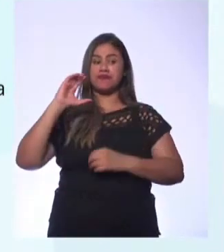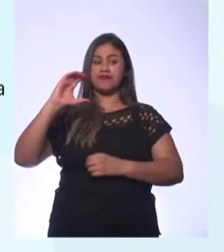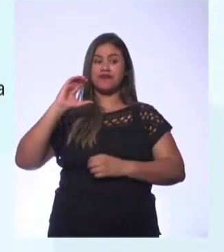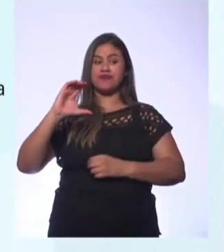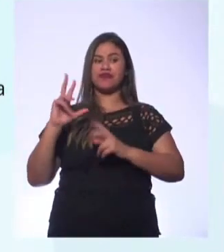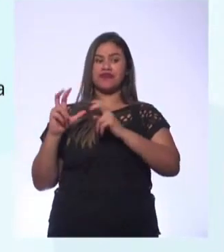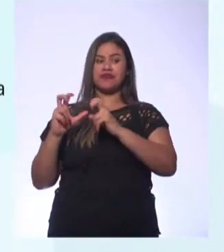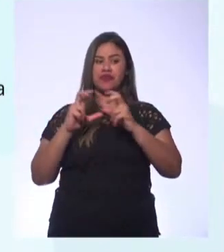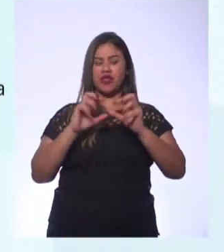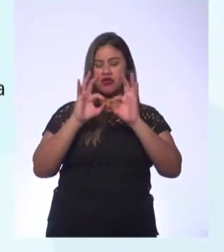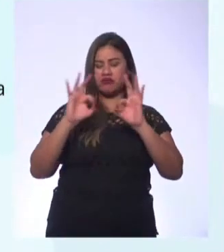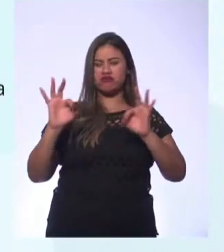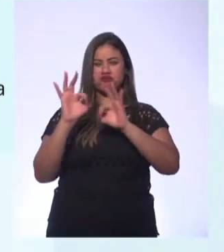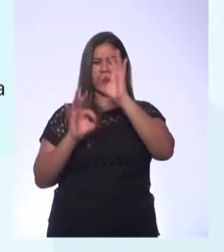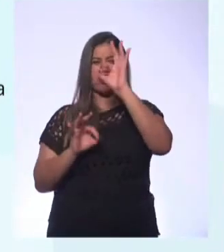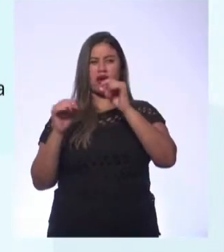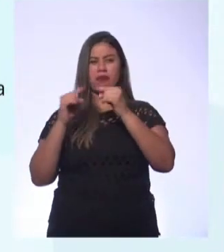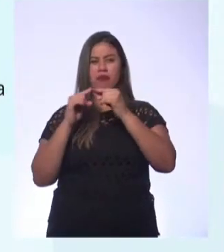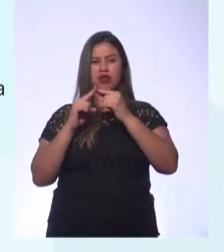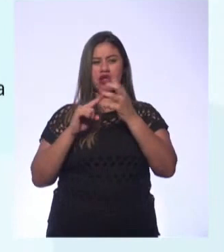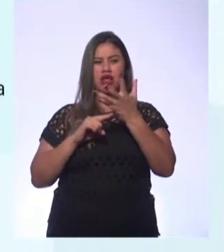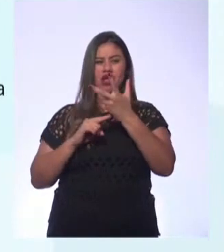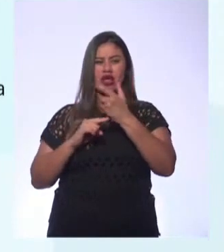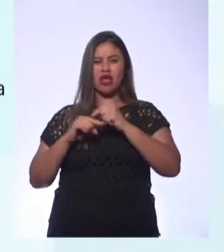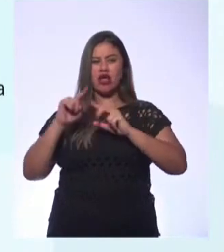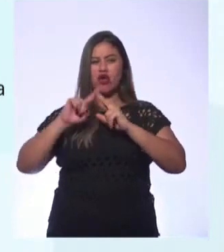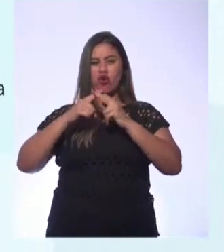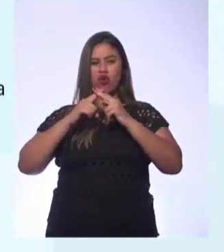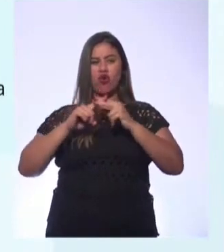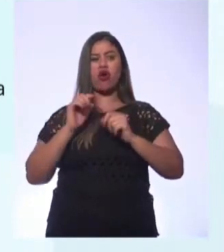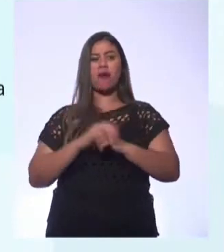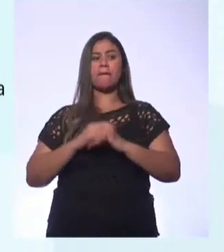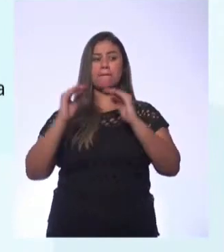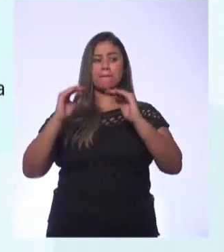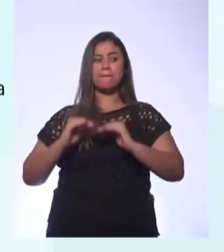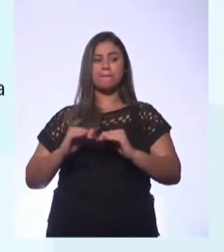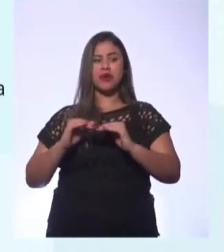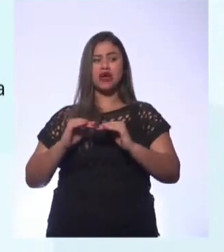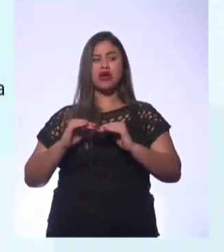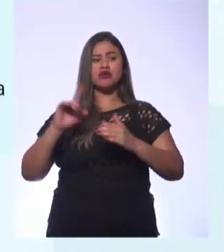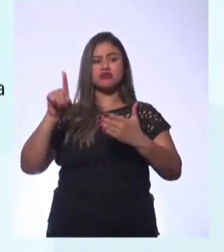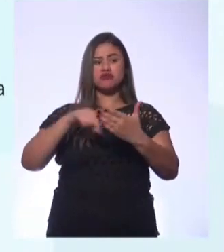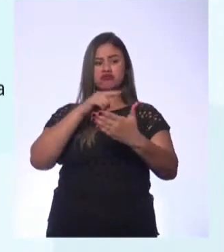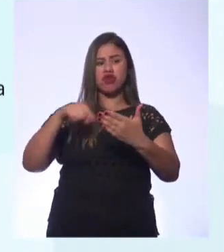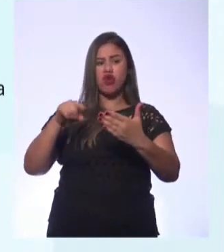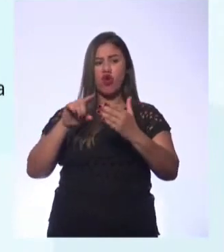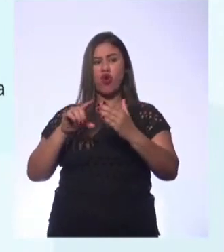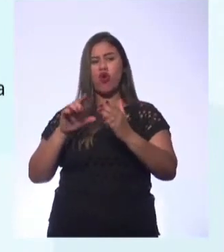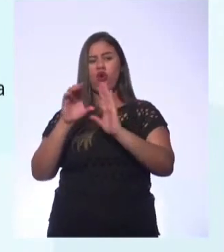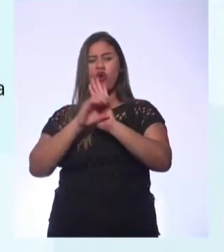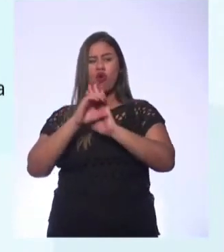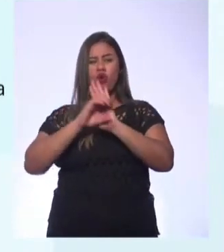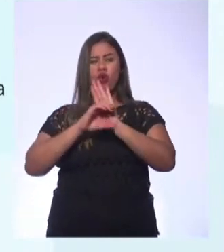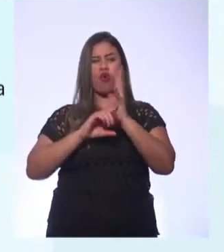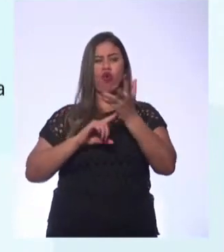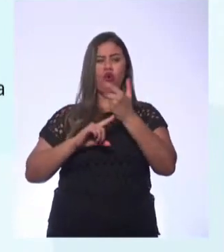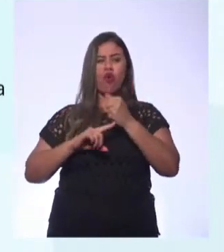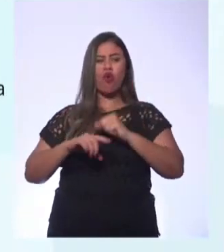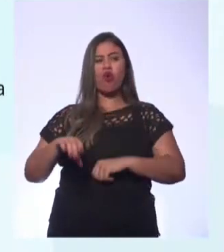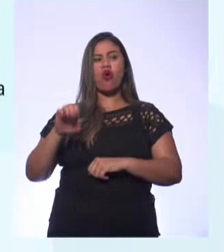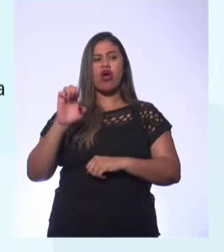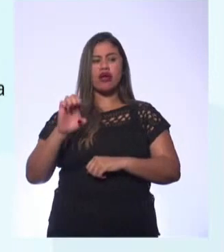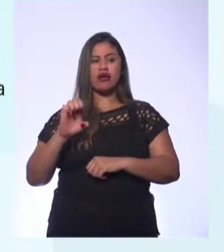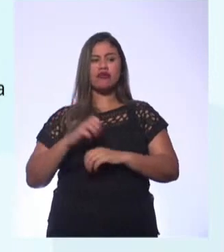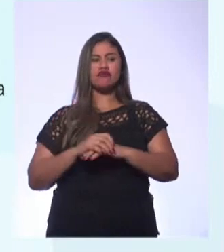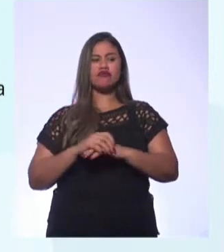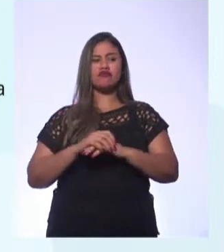elementos da obra? A abolição de formas regulares na constituição da obra ou materialização das formas e abolição de sua função utilitária?